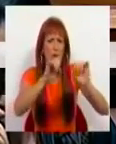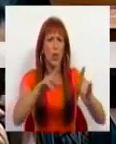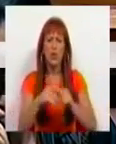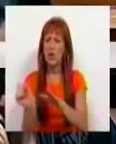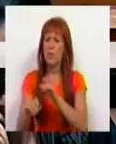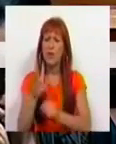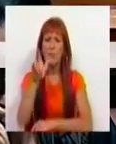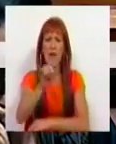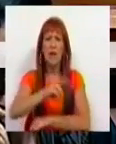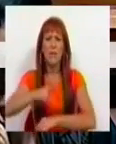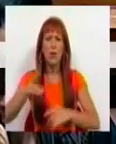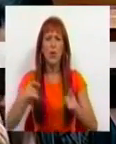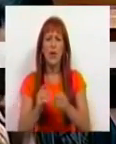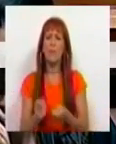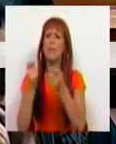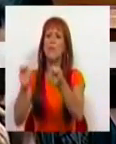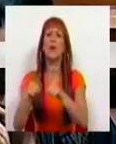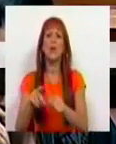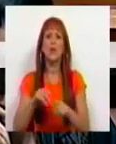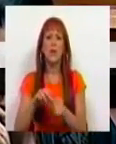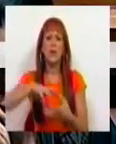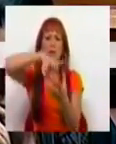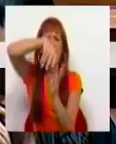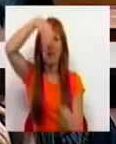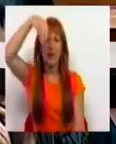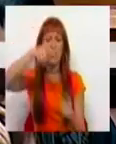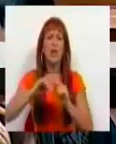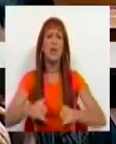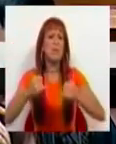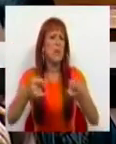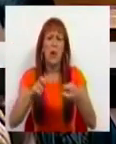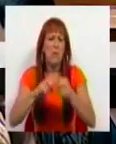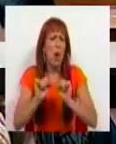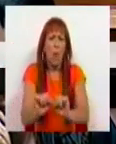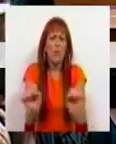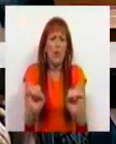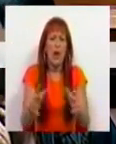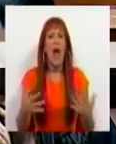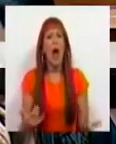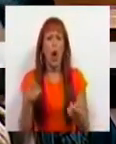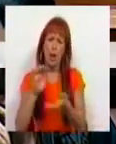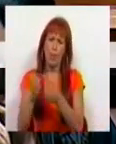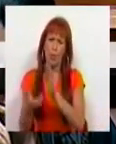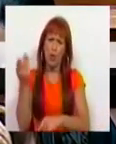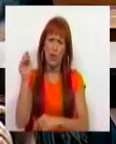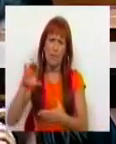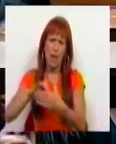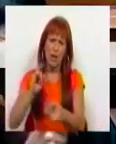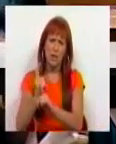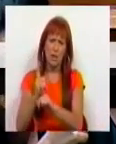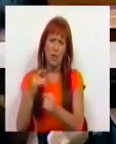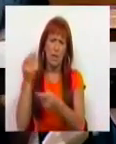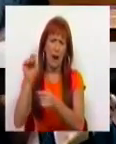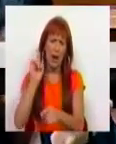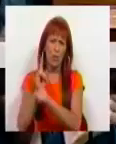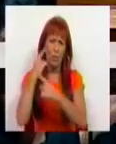Injetar 3 mil milhões para entregar ao Santander logo a seguir, também não houve oposição. Agora, recapitalizar a Caixa e mantê-lo com o banco